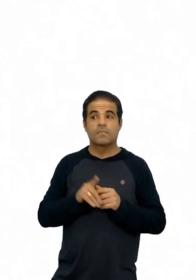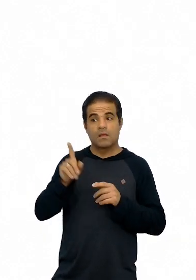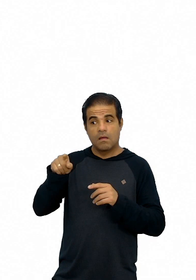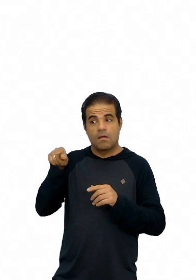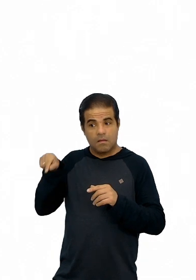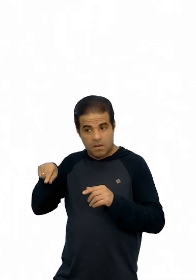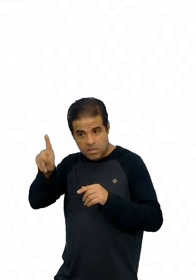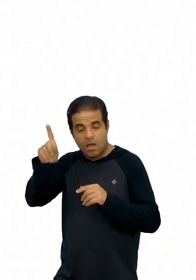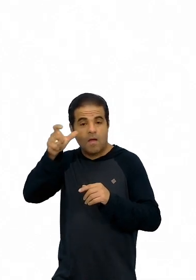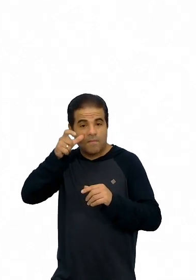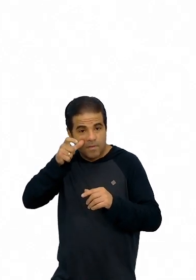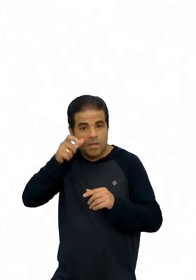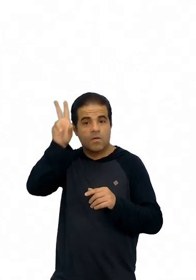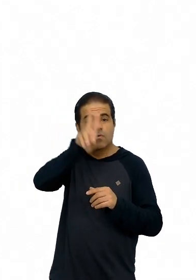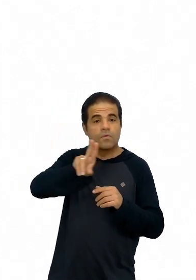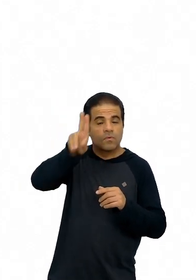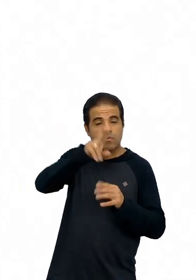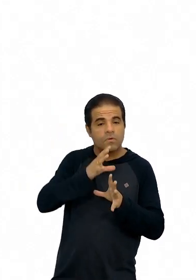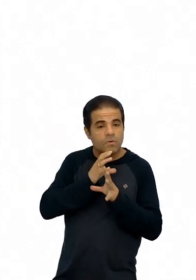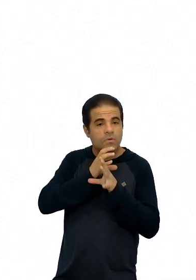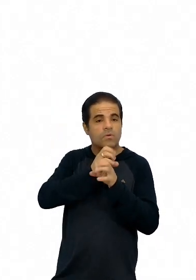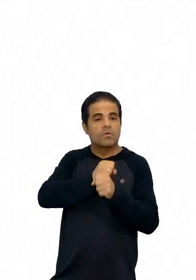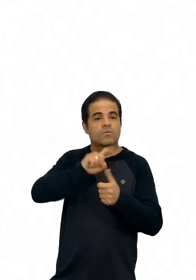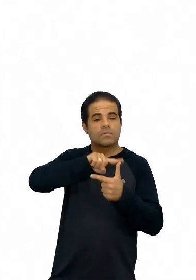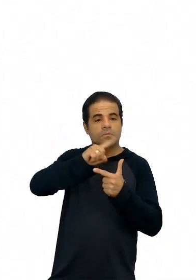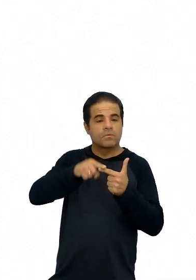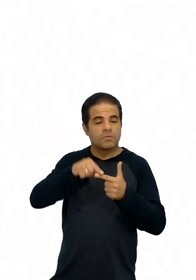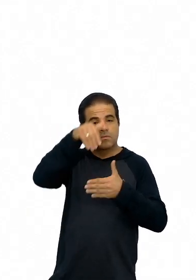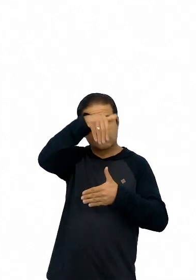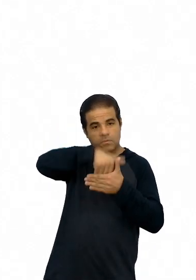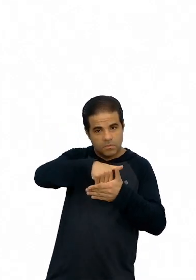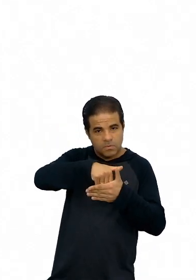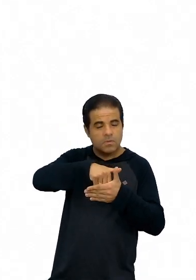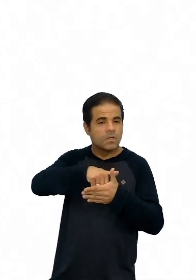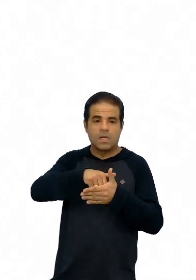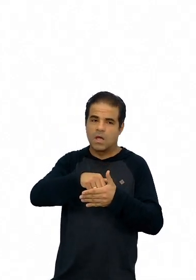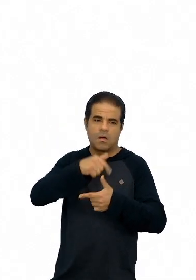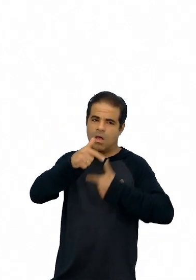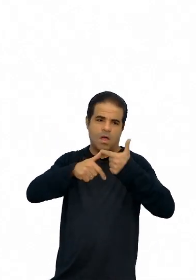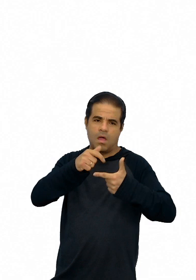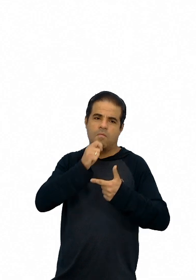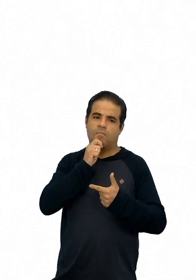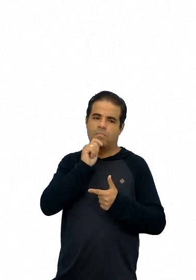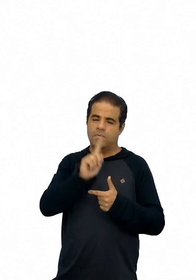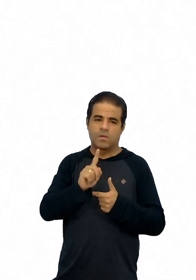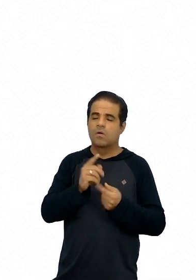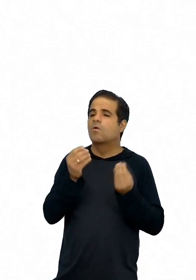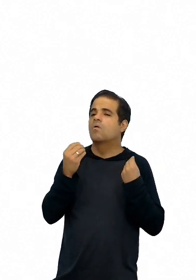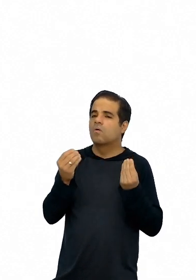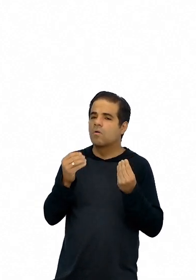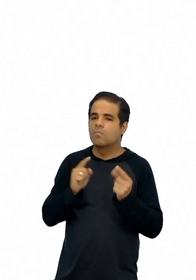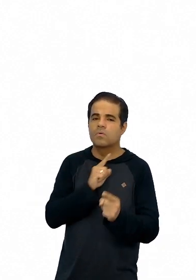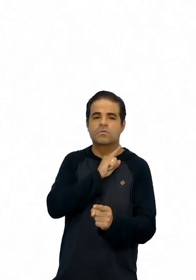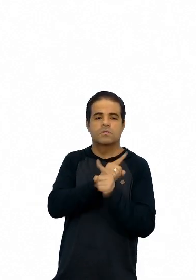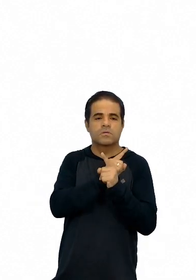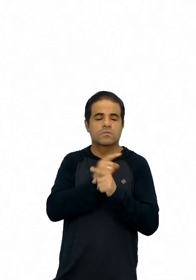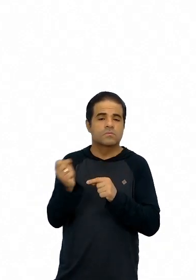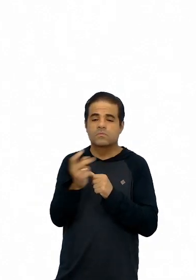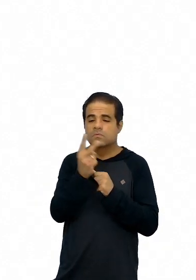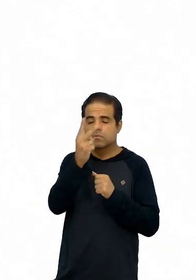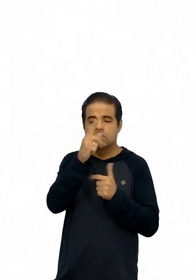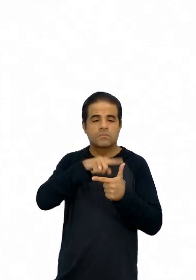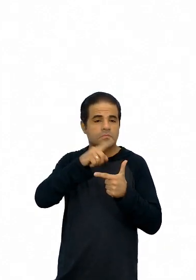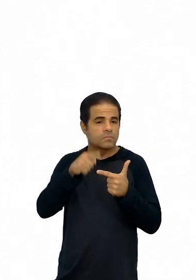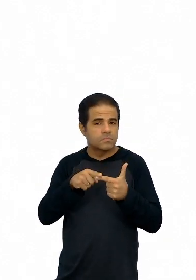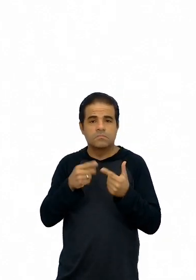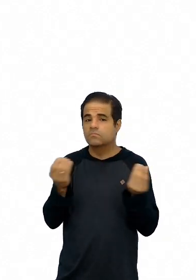eles já usarem a soma dos ângulos internos, mas se isso ainda não foi trabalhado, como que eles vão descobrir o valor desse